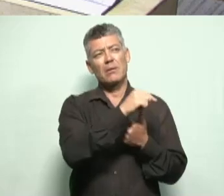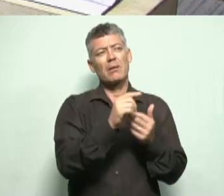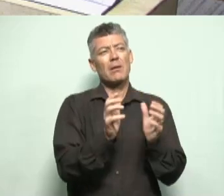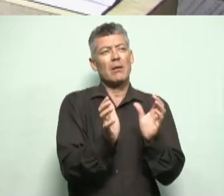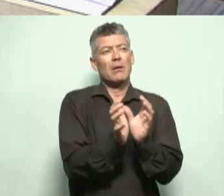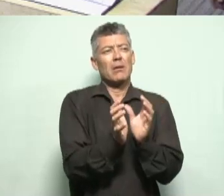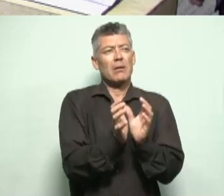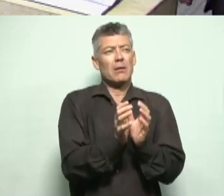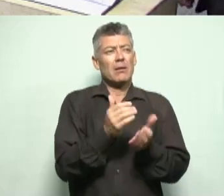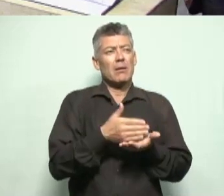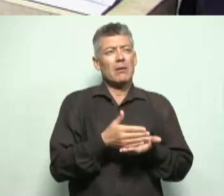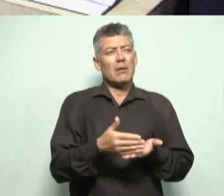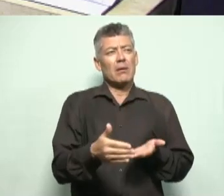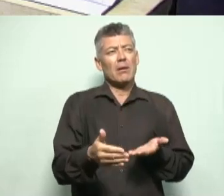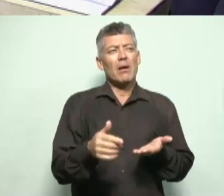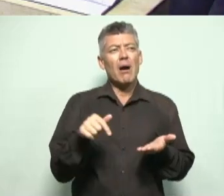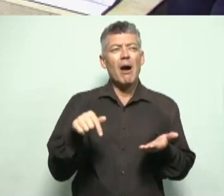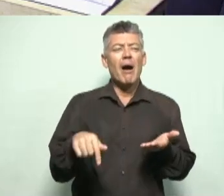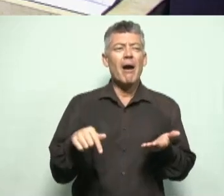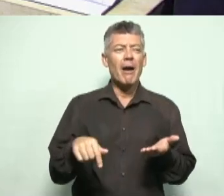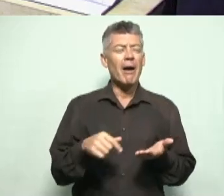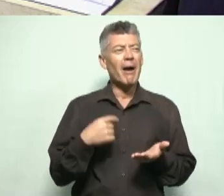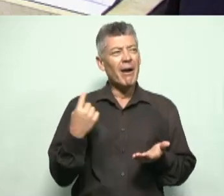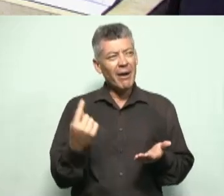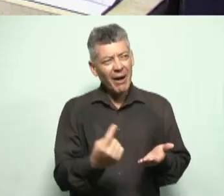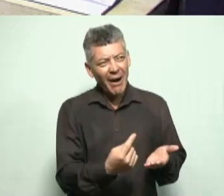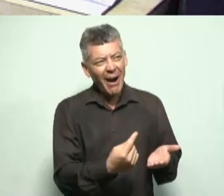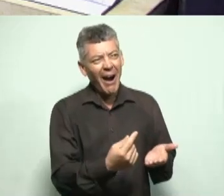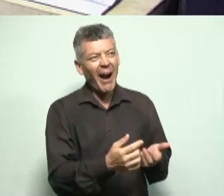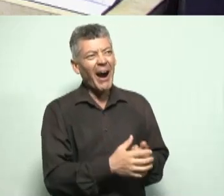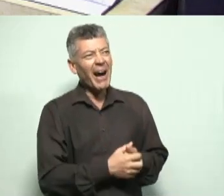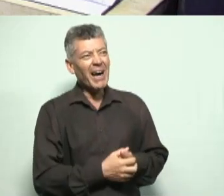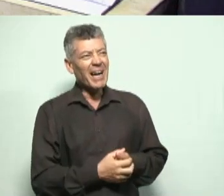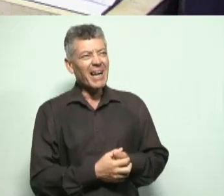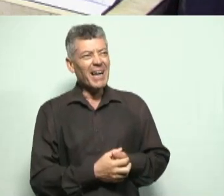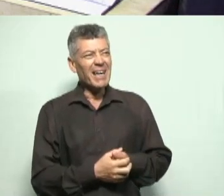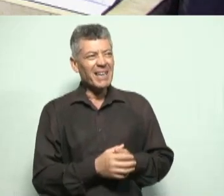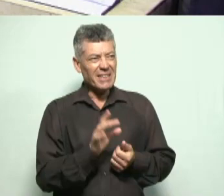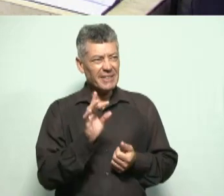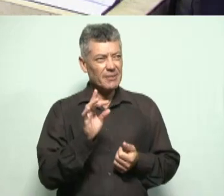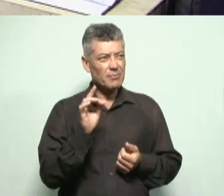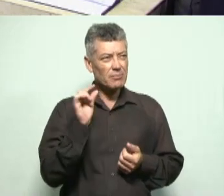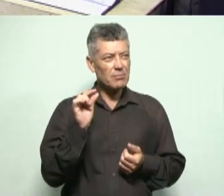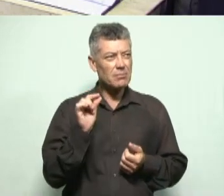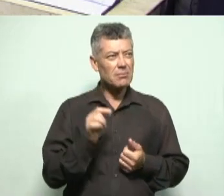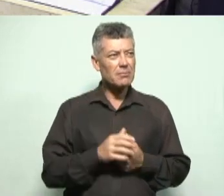dizer inicialmente que nós... Só um minutinho, por favor.